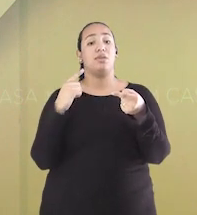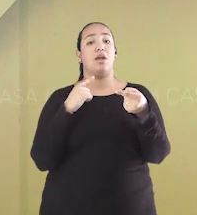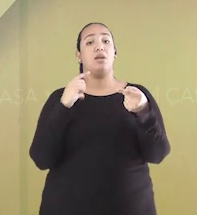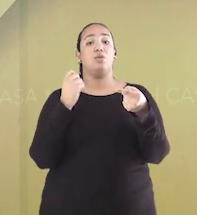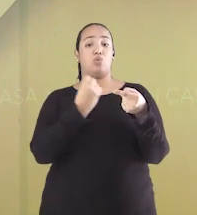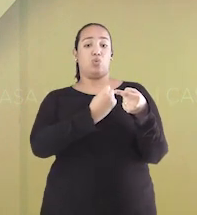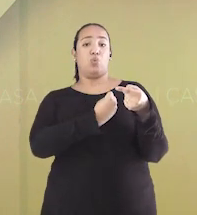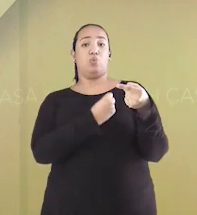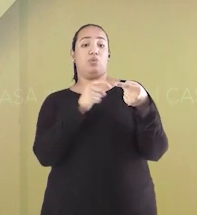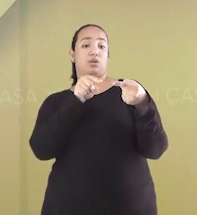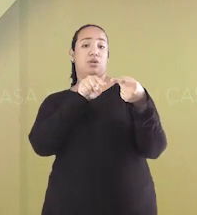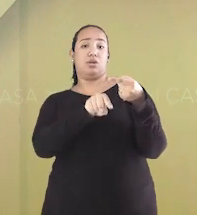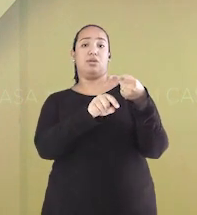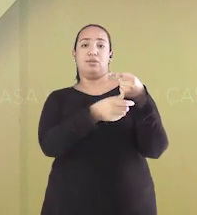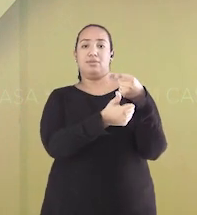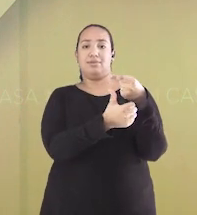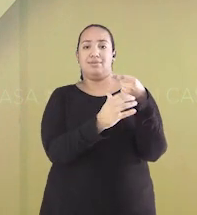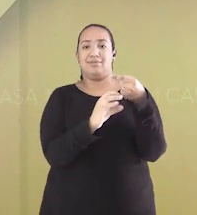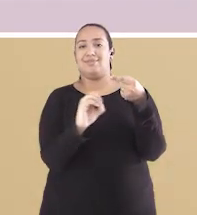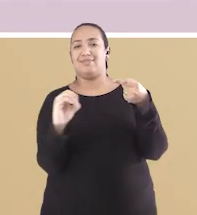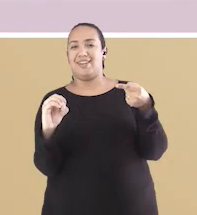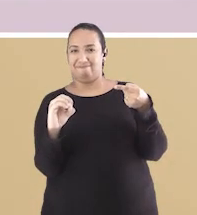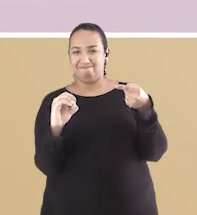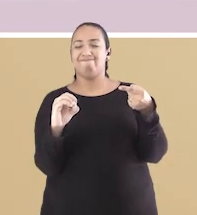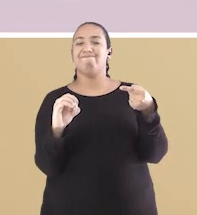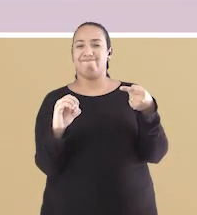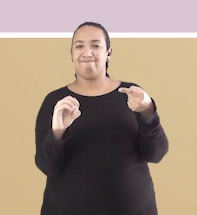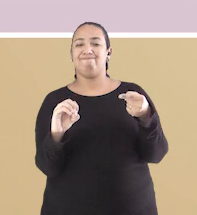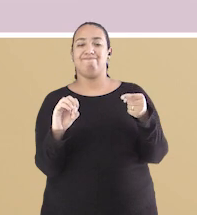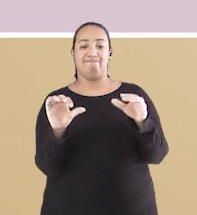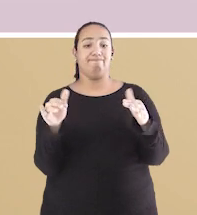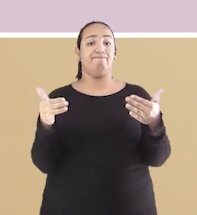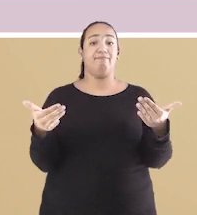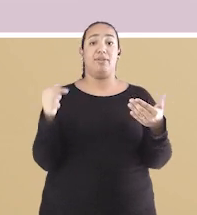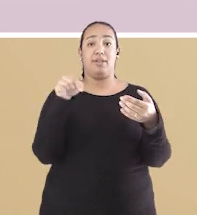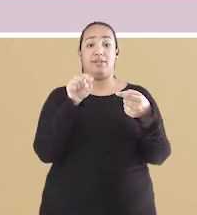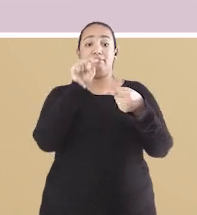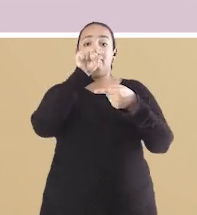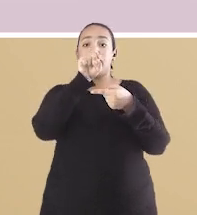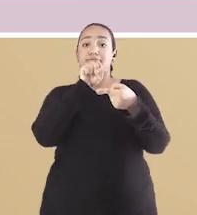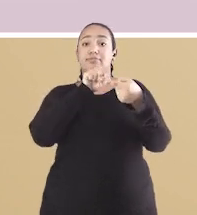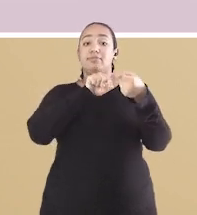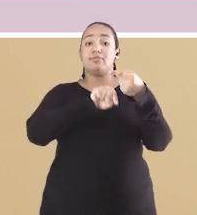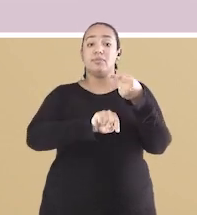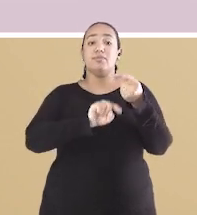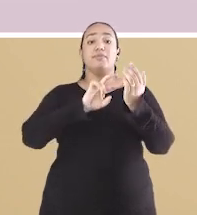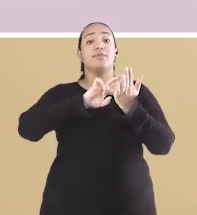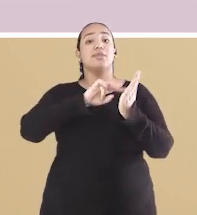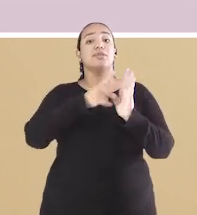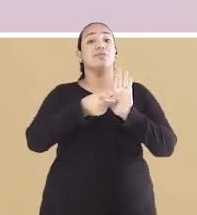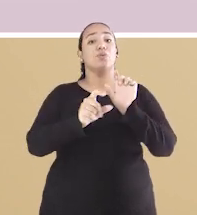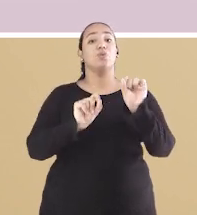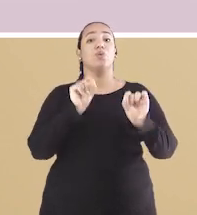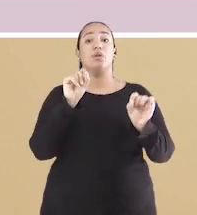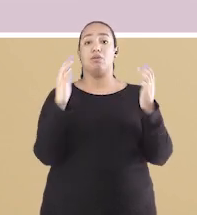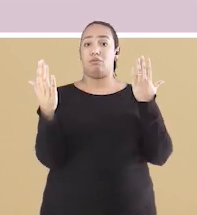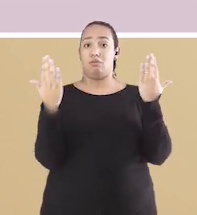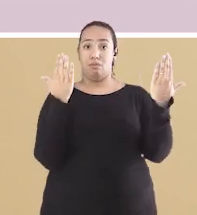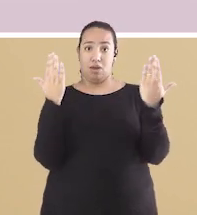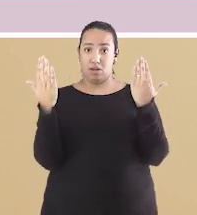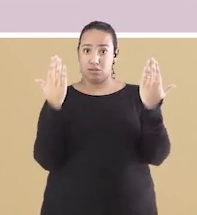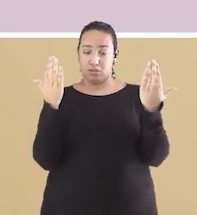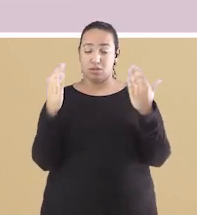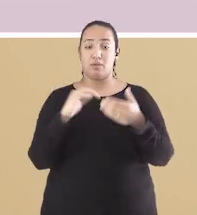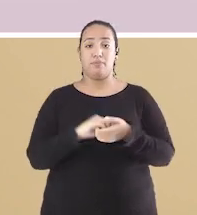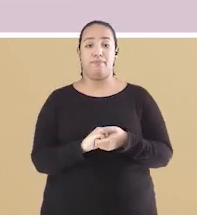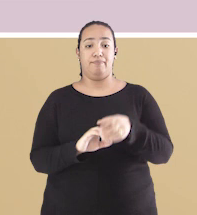o denominador com o valor de 100. E é uma razão que indica uma comparação entre o todo,